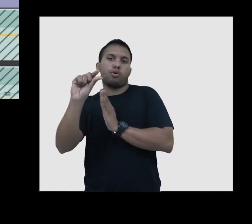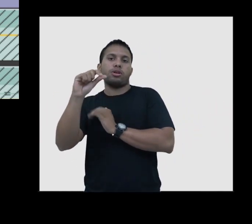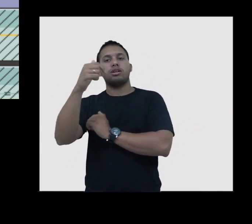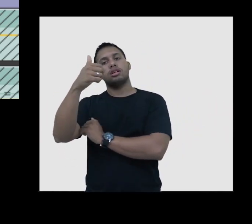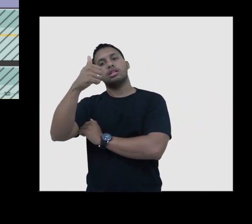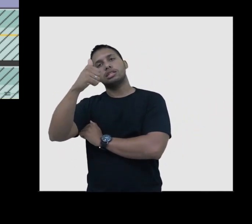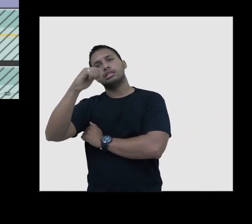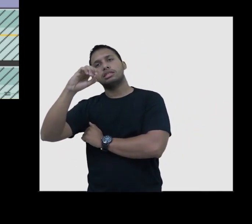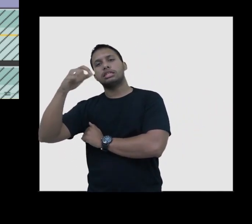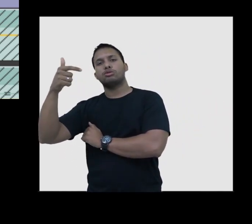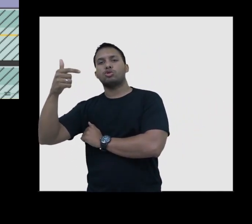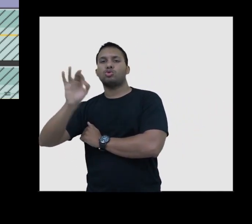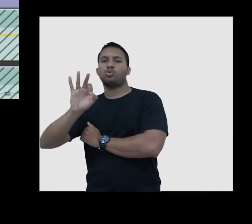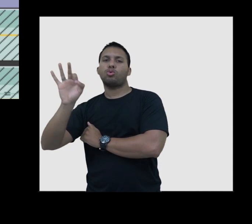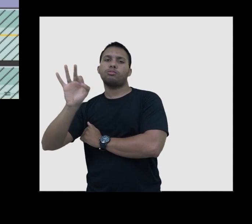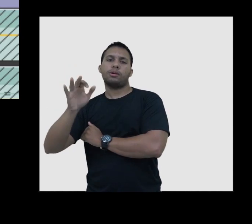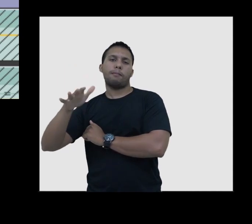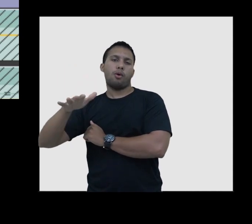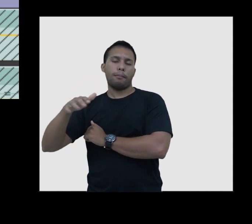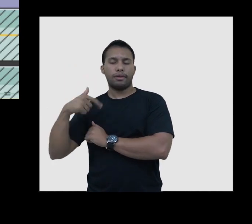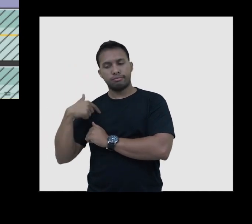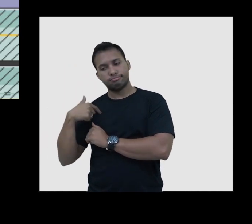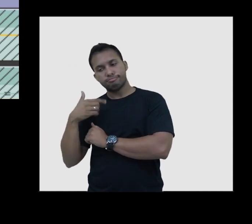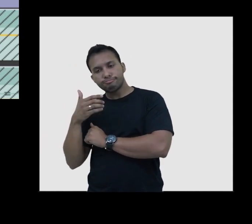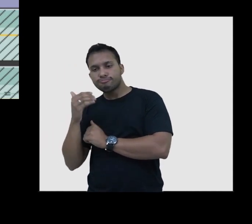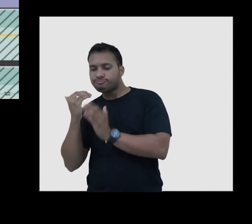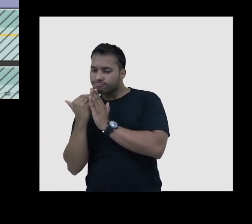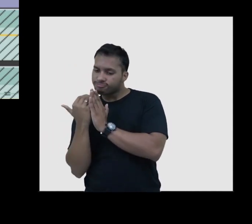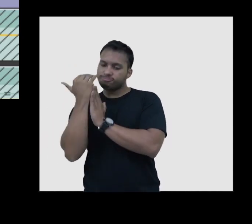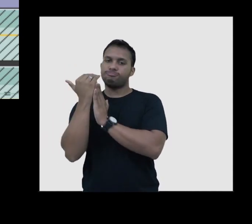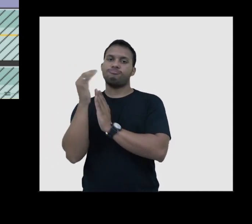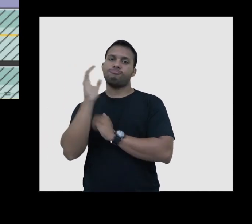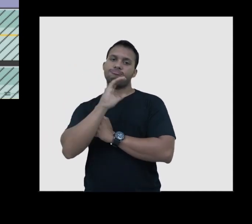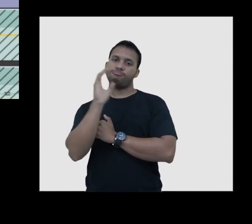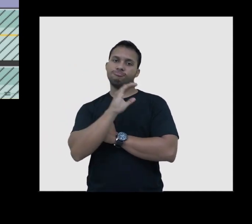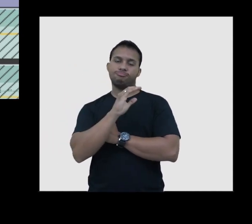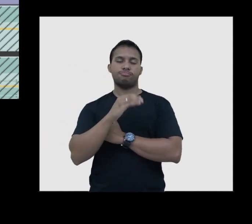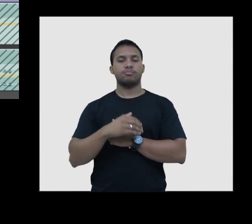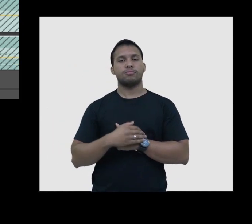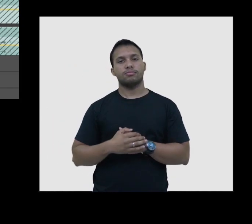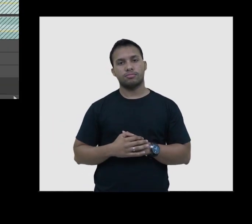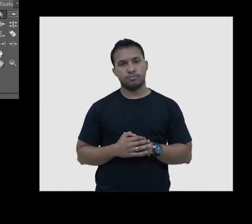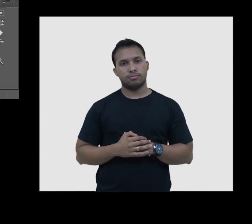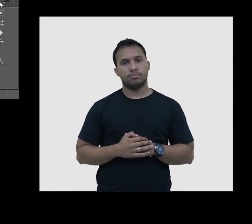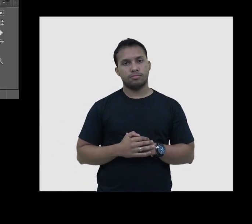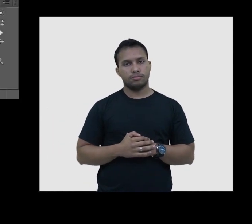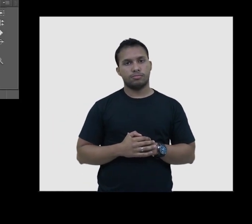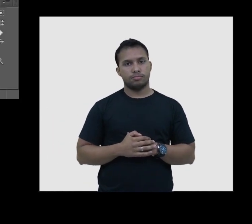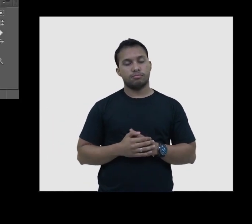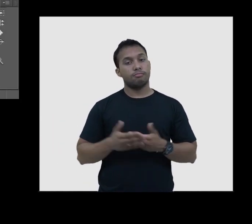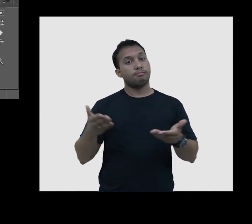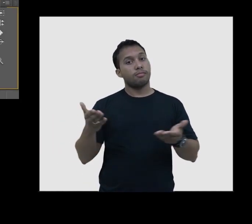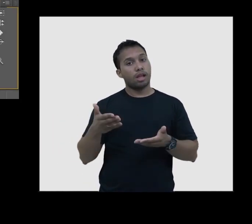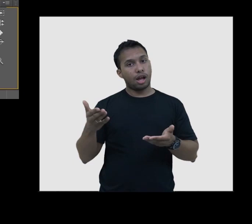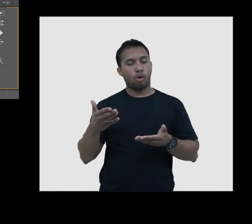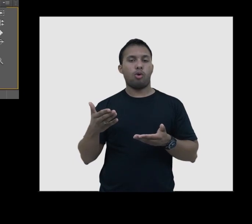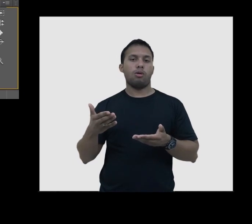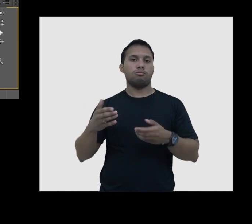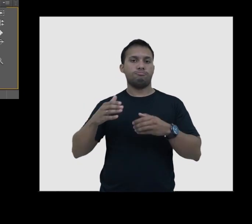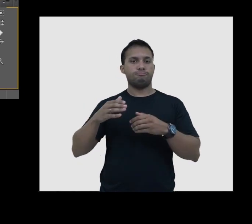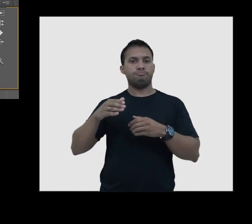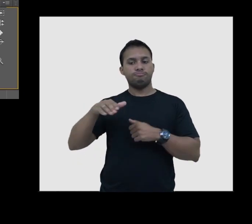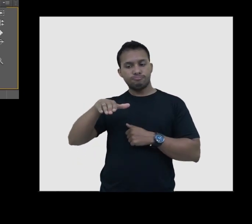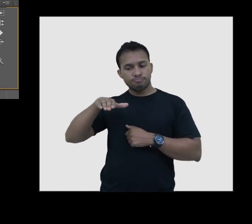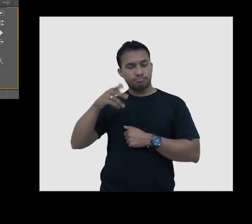pouco mais lento. Nesse vídeo aqui ficou 102%, ficou um pouco mais rápido. Vou voltar para a ferramenta de